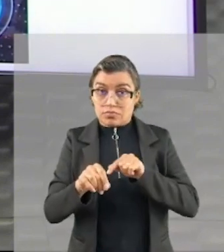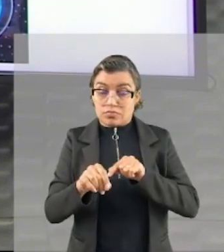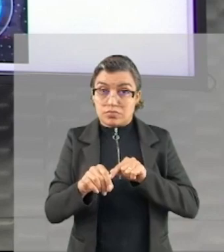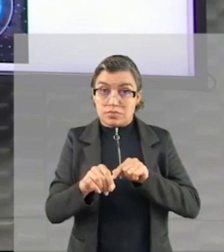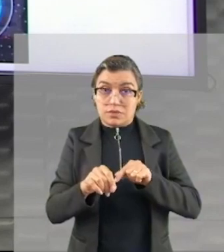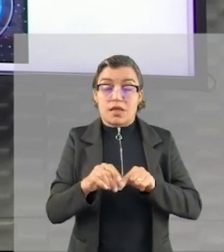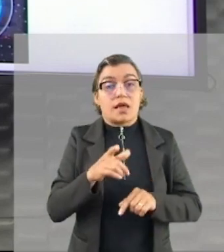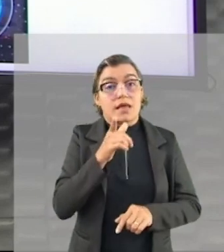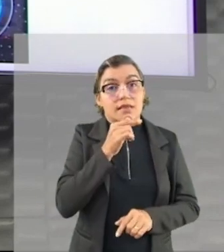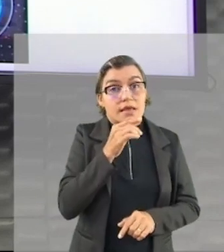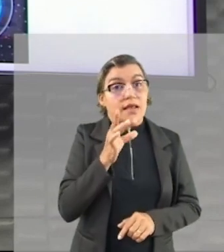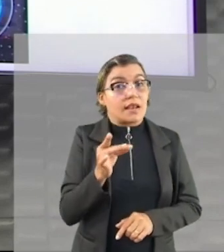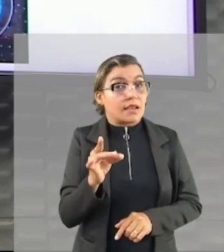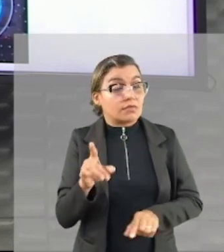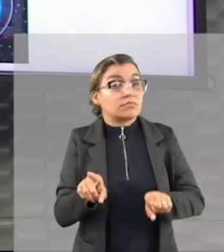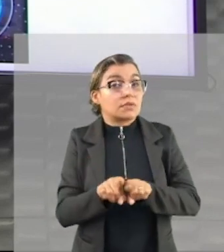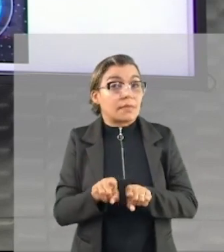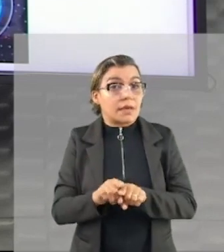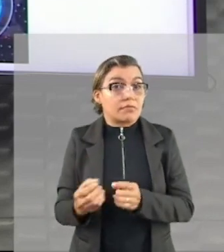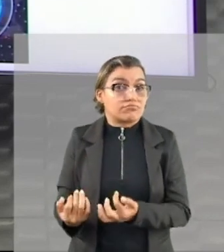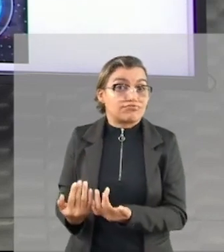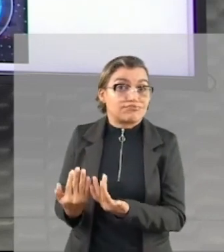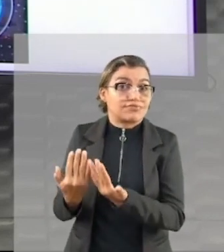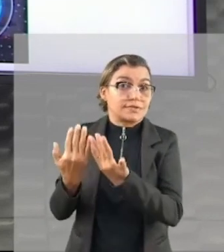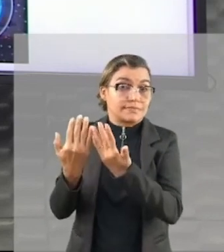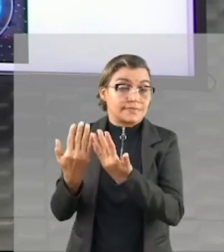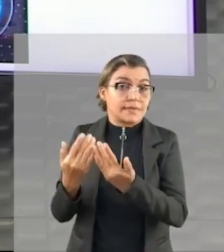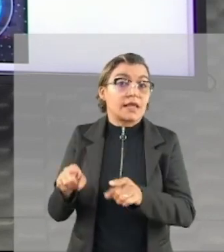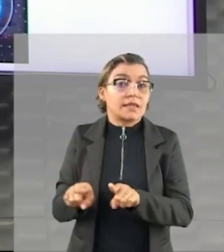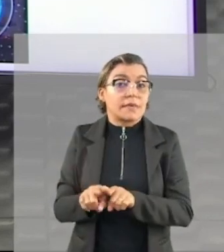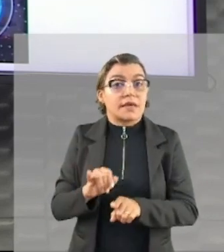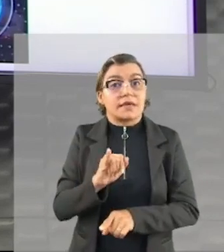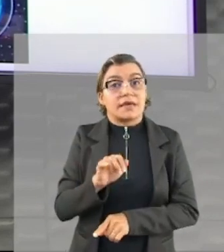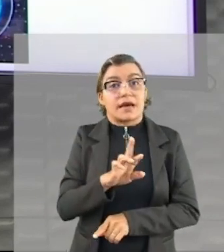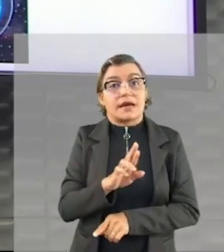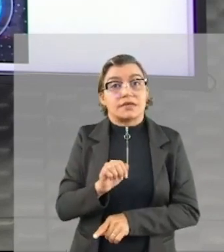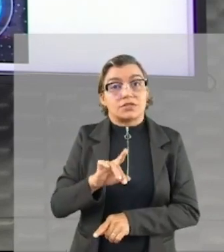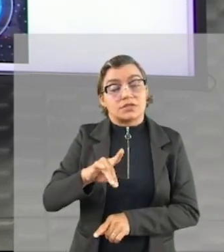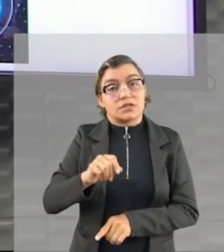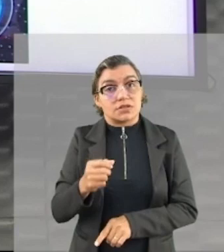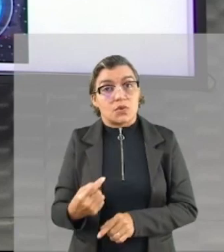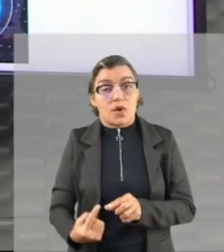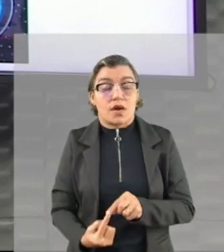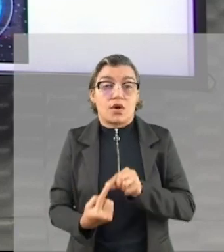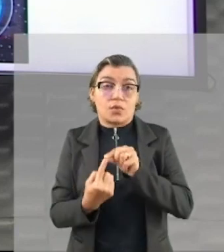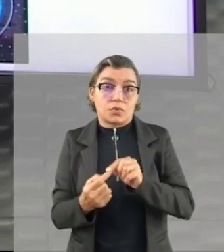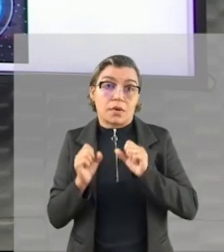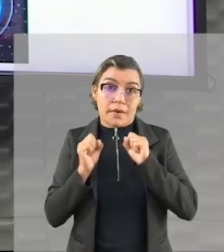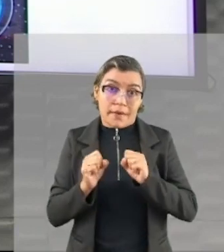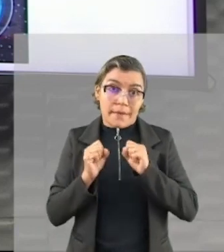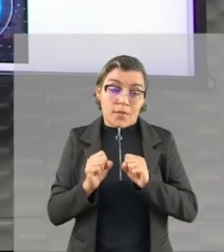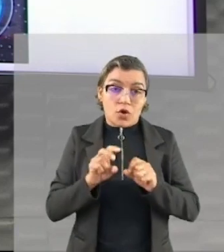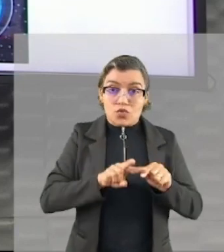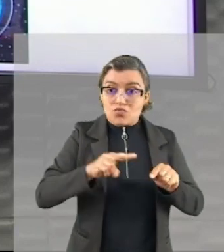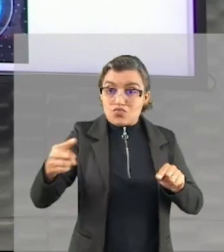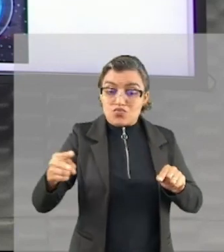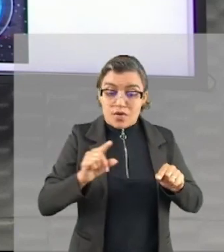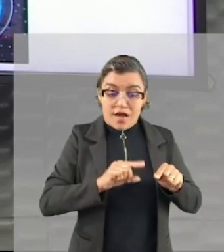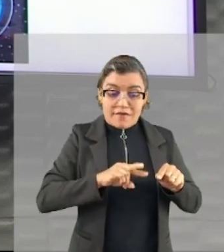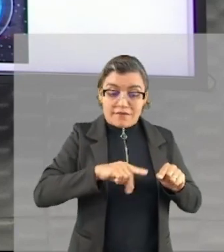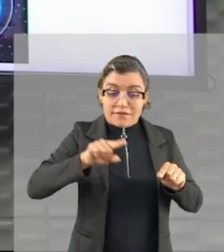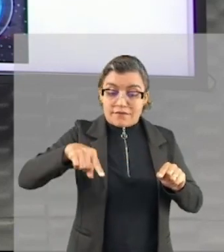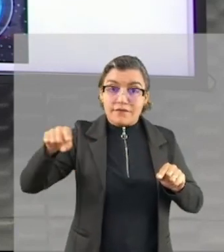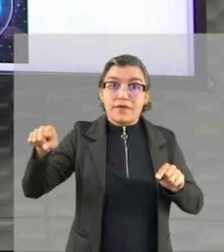ocorre em líquidos e gases. Tá? E a irradiação é a única que pode acontecer no vácuo, certo? Através de